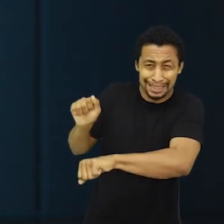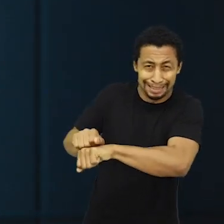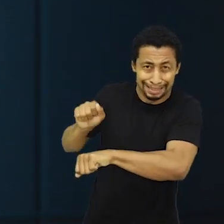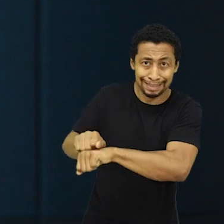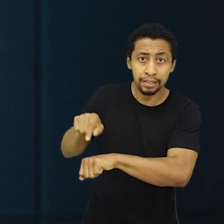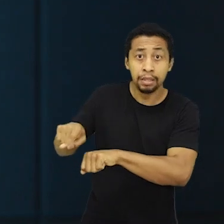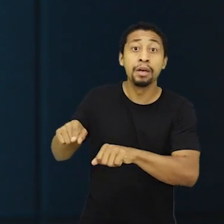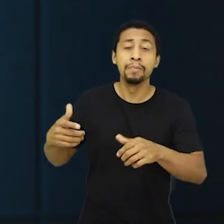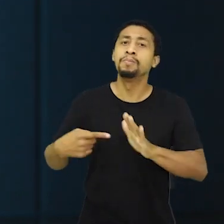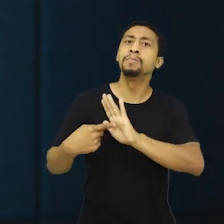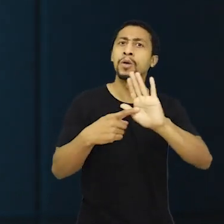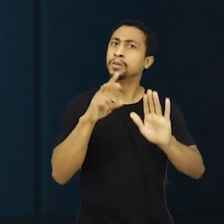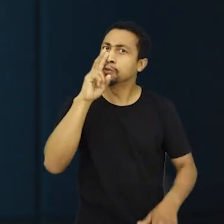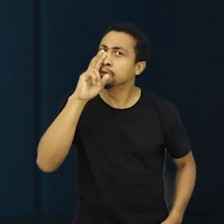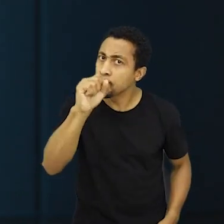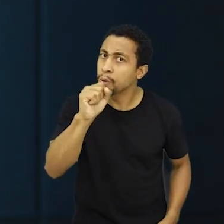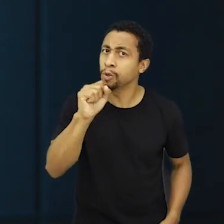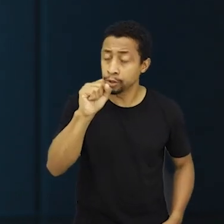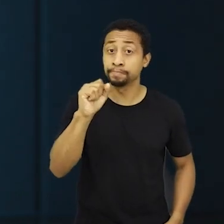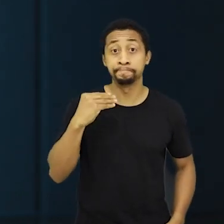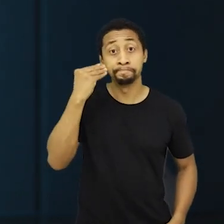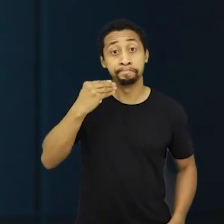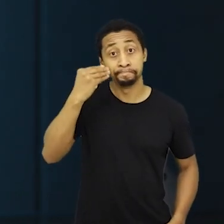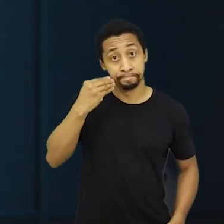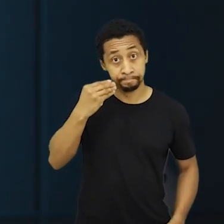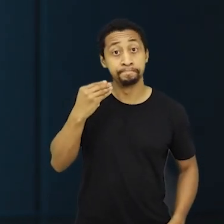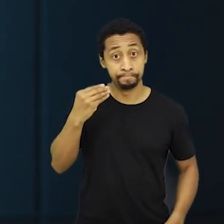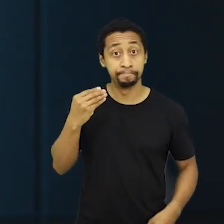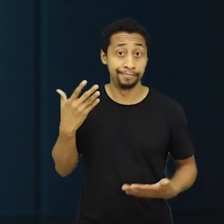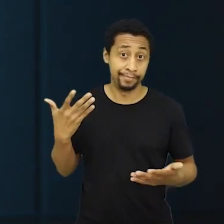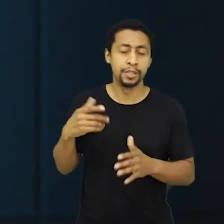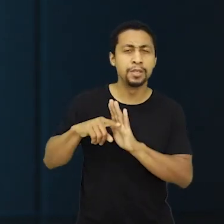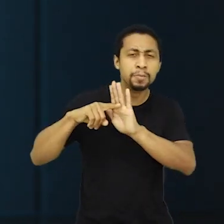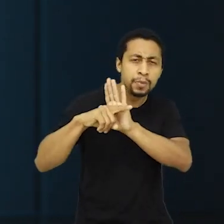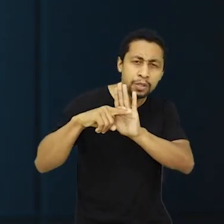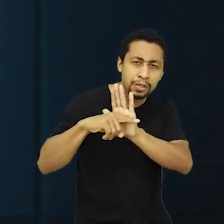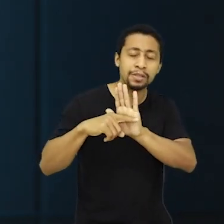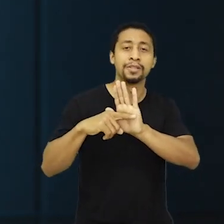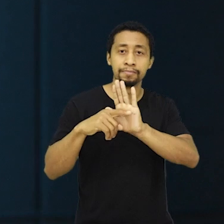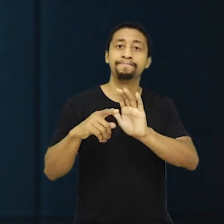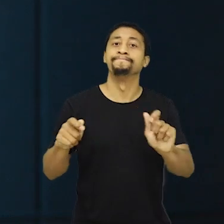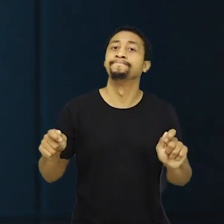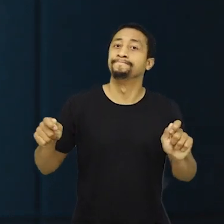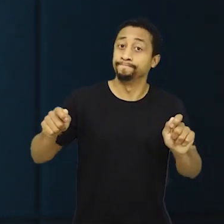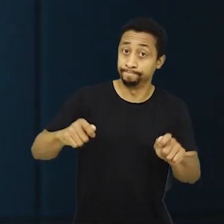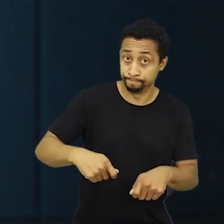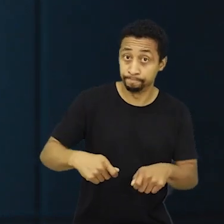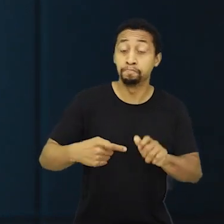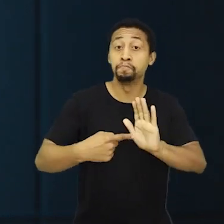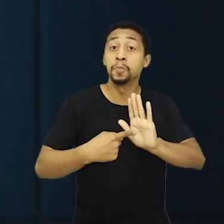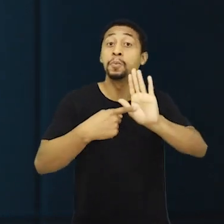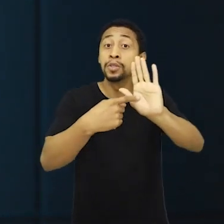e muito forte. Então a minha experiência e as minhas pesquisas é que permitem problematizar